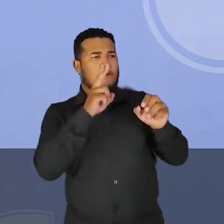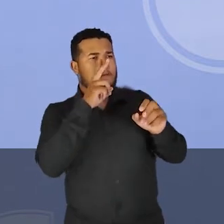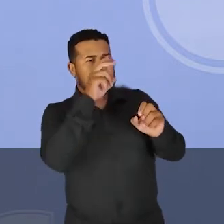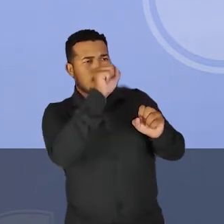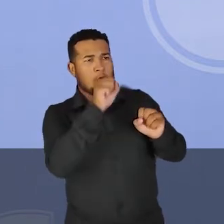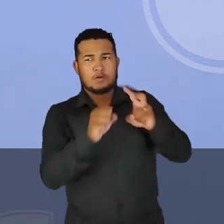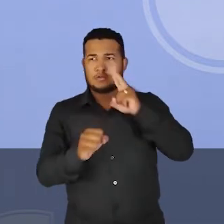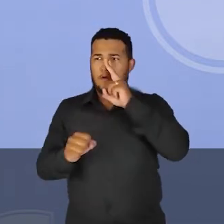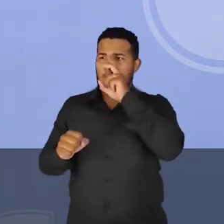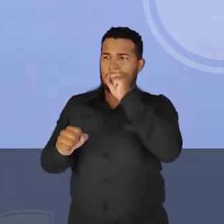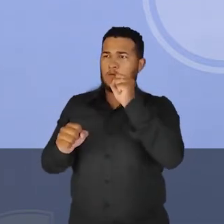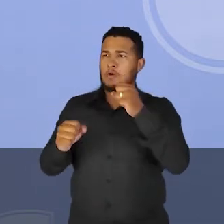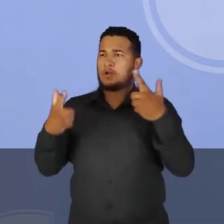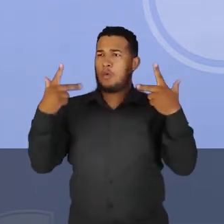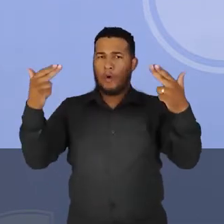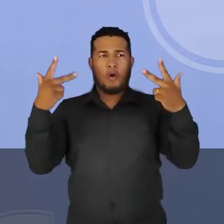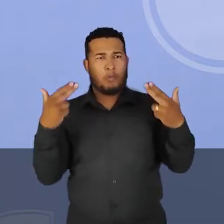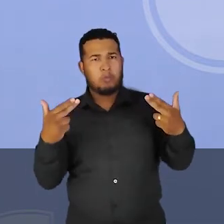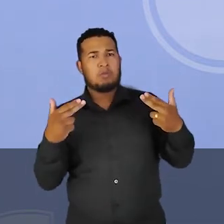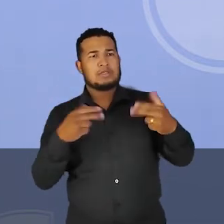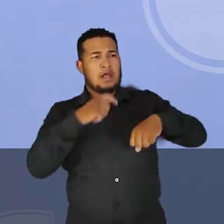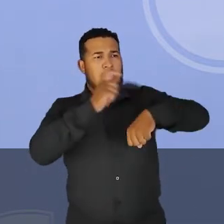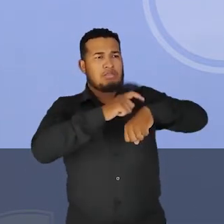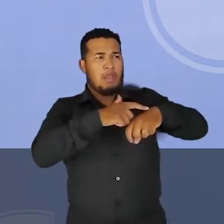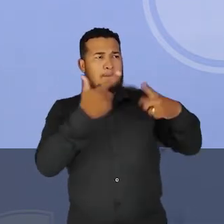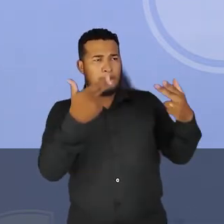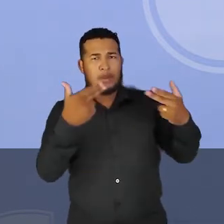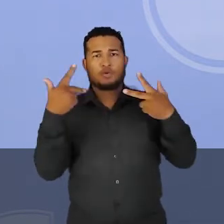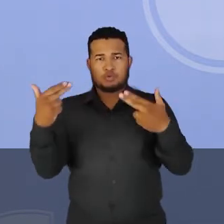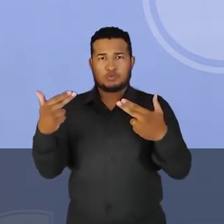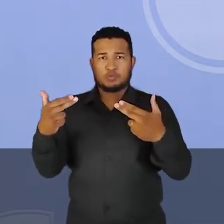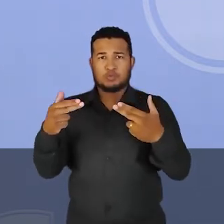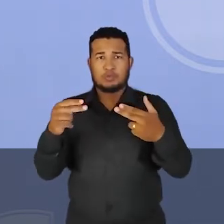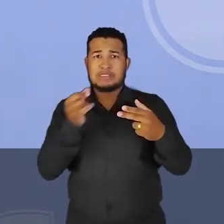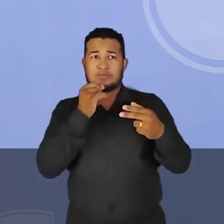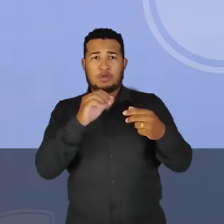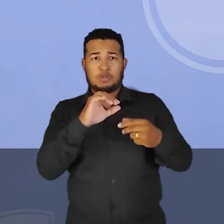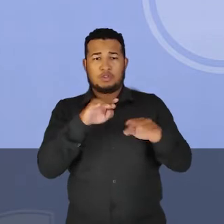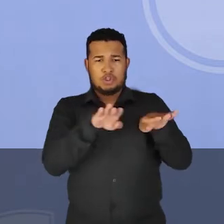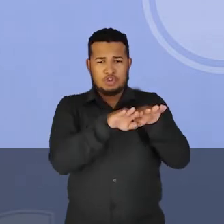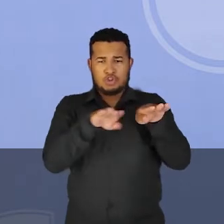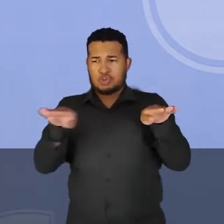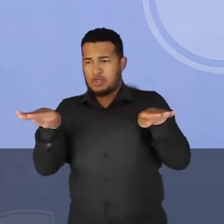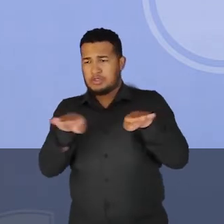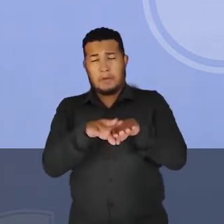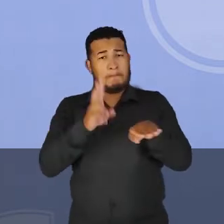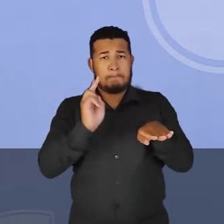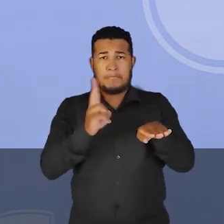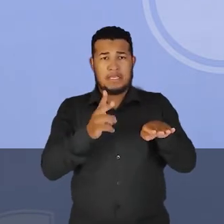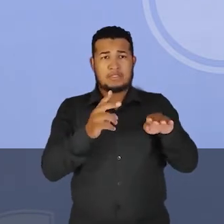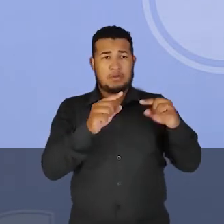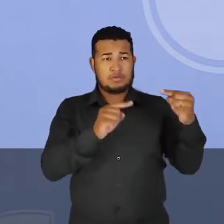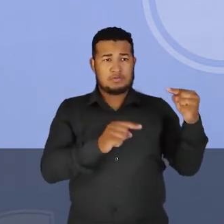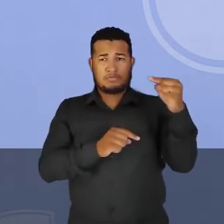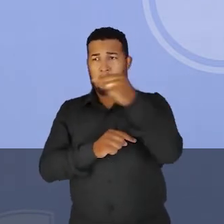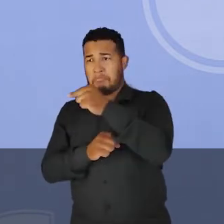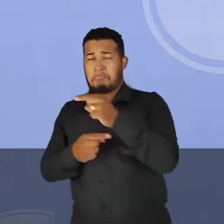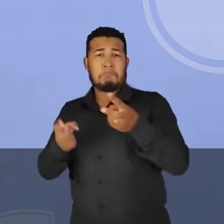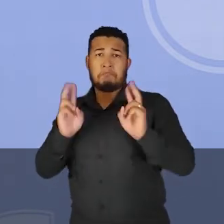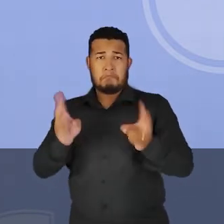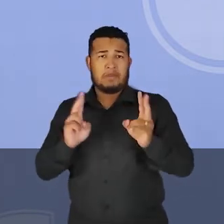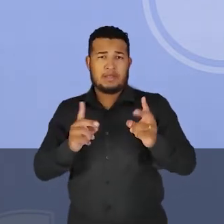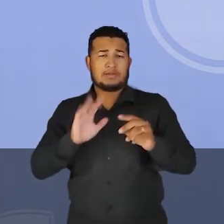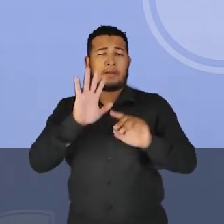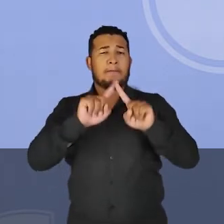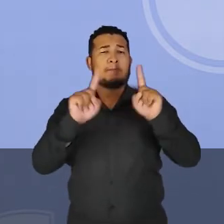forças ao mesmo tempo, sendo elas de mesma direção e de mesmo sentido, o que